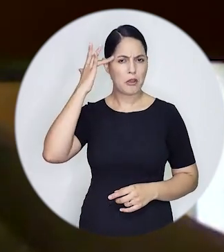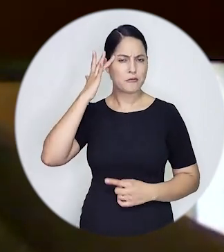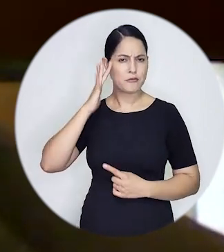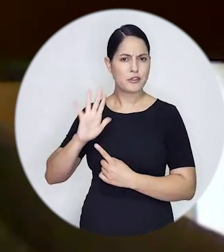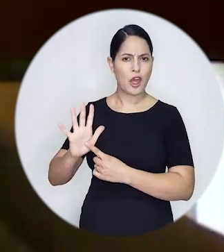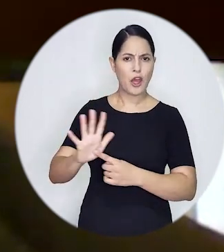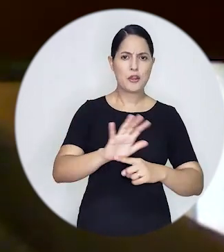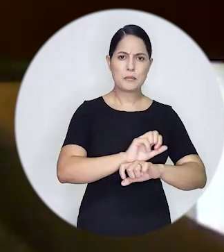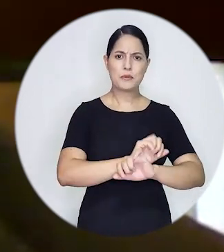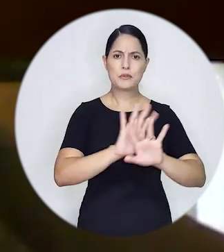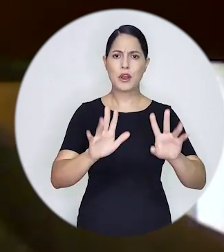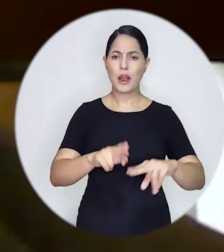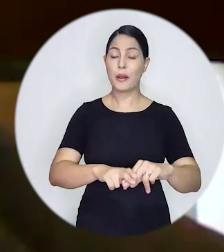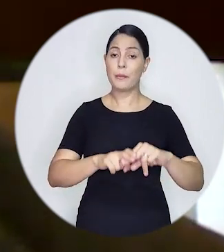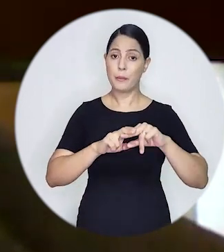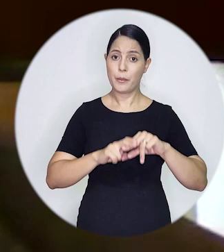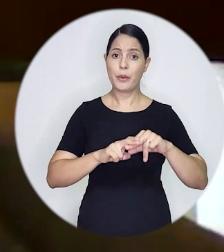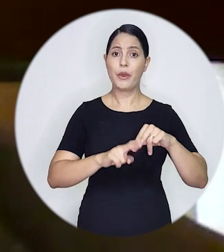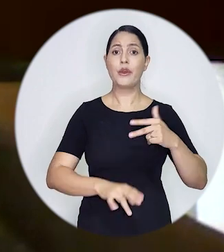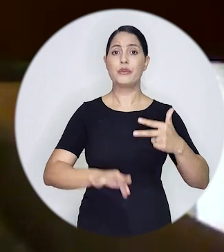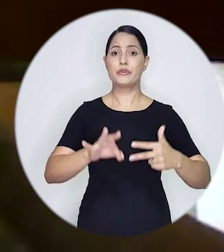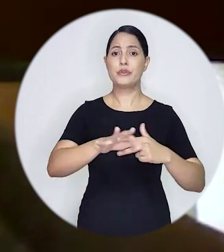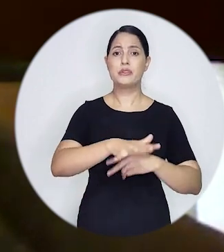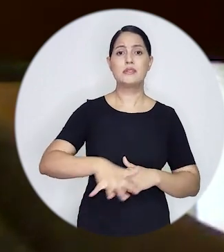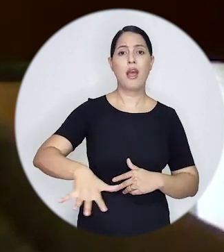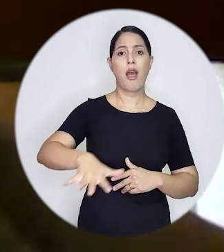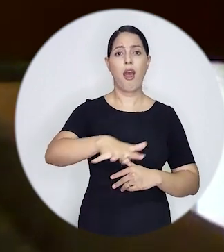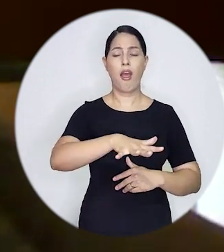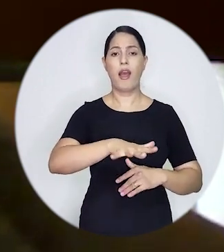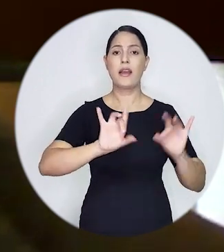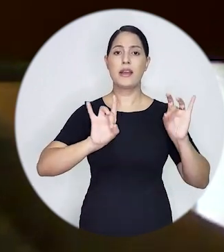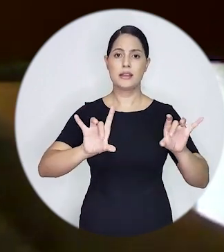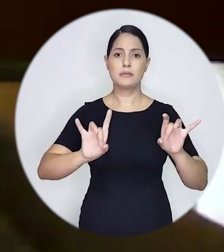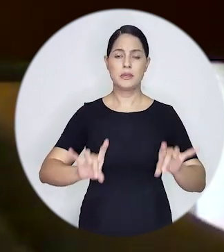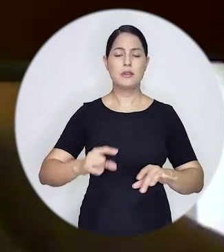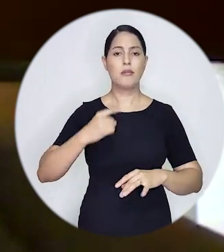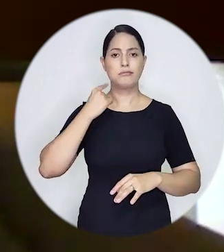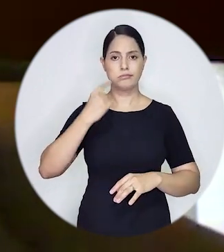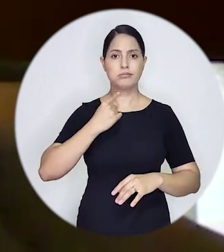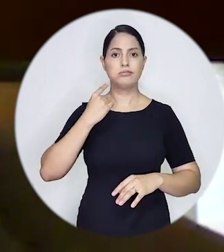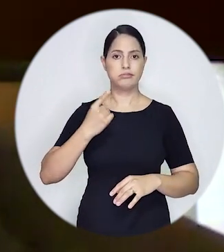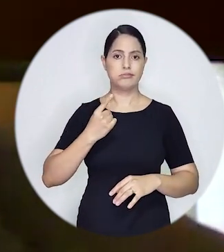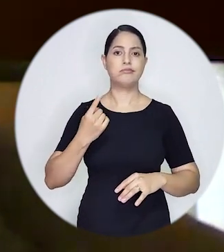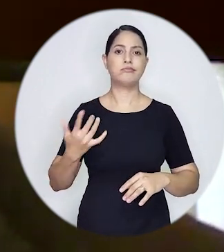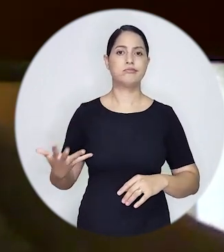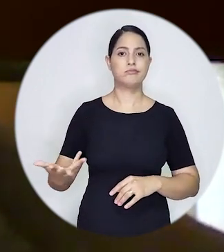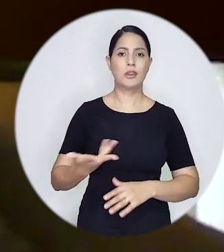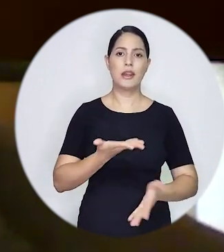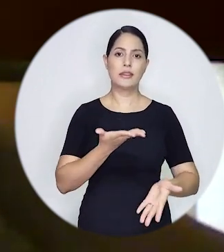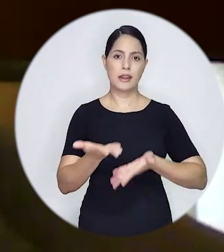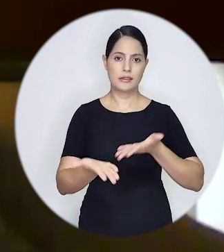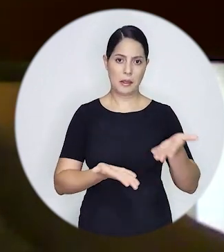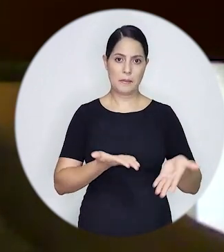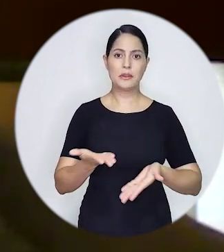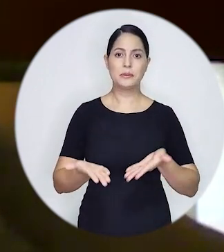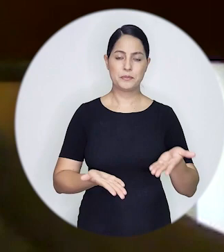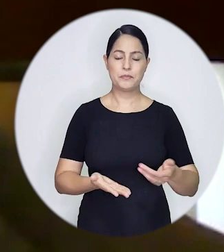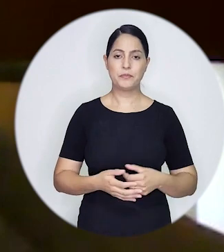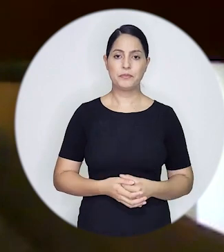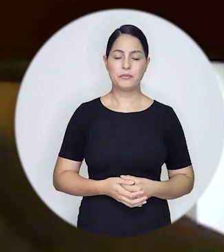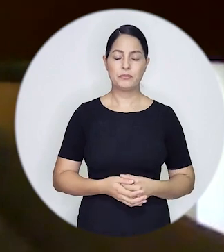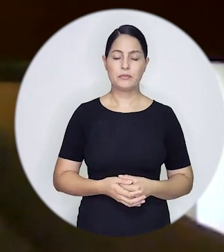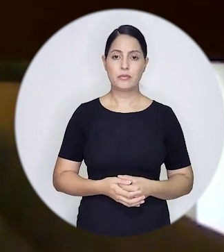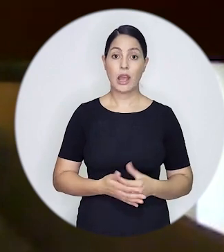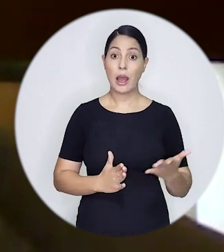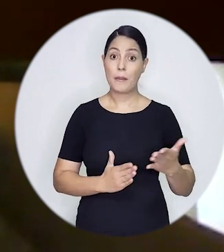de magistrados, a exemplo de defensores públicos, a exemplo da advocacia como um todo. Então, a